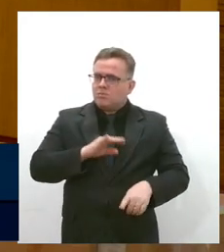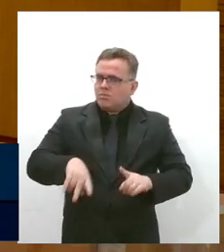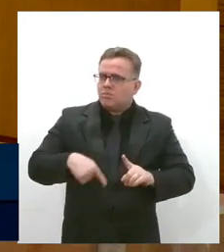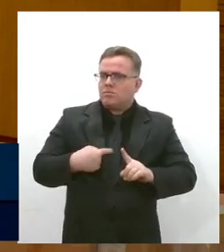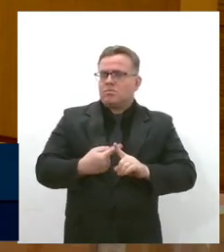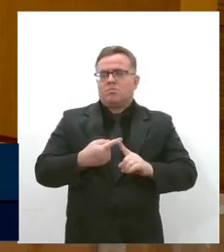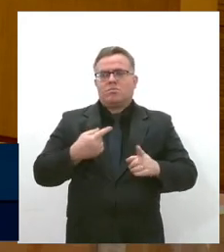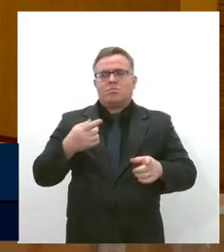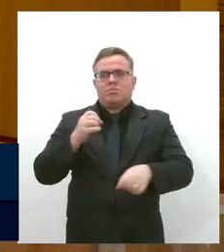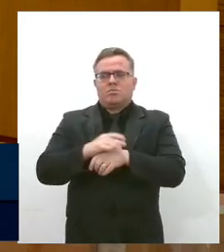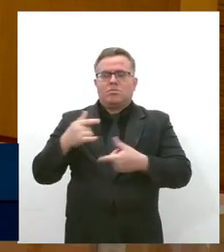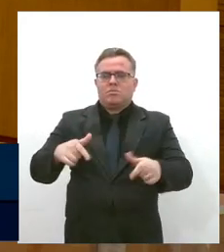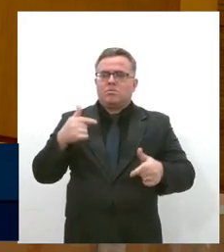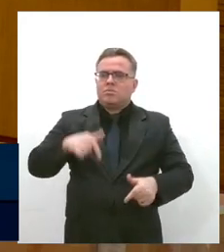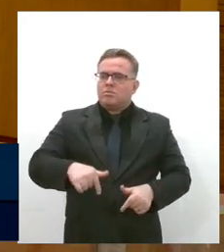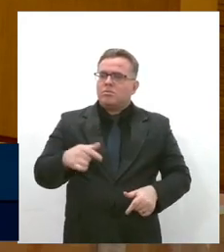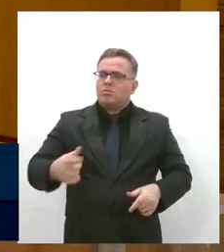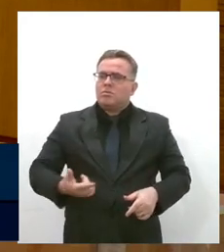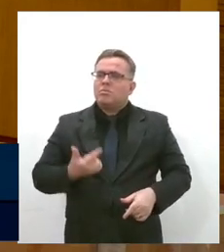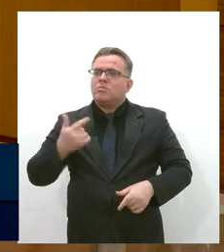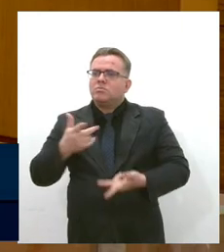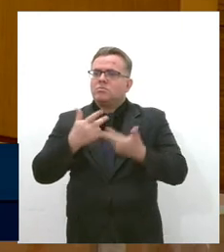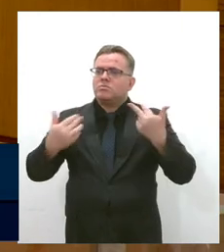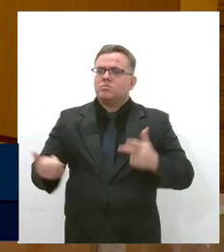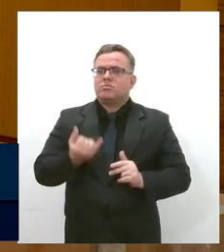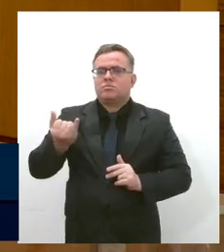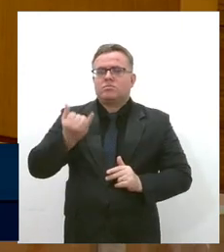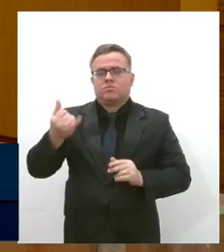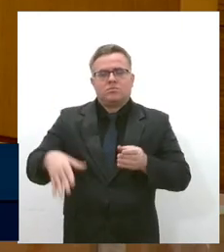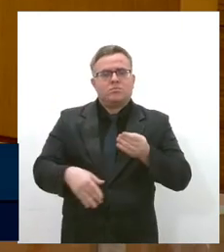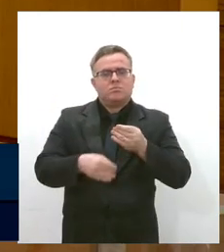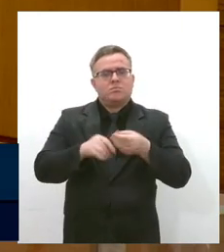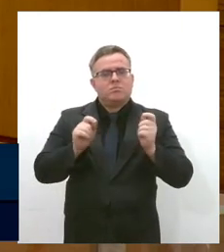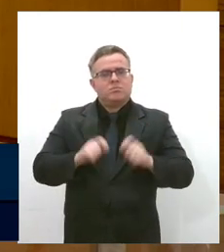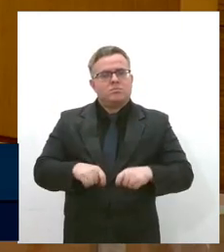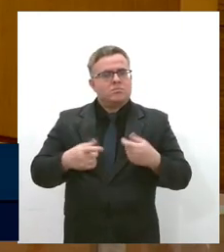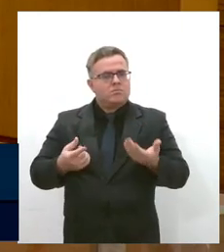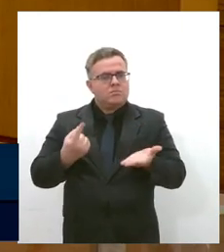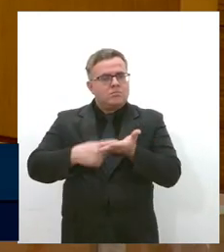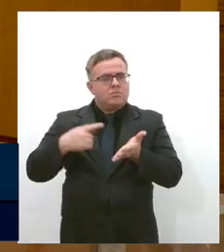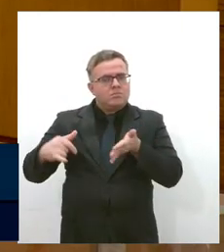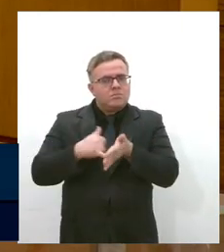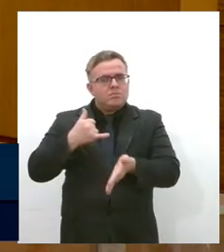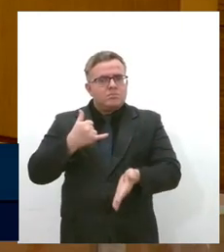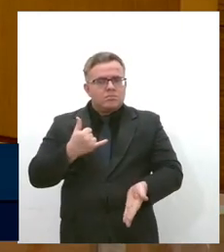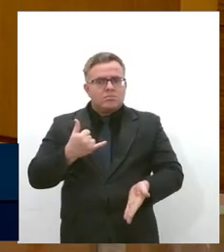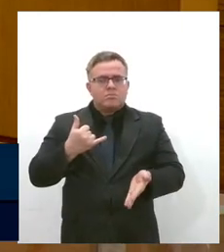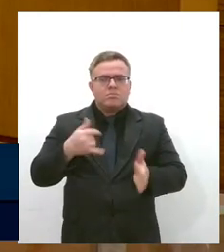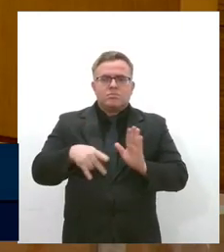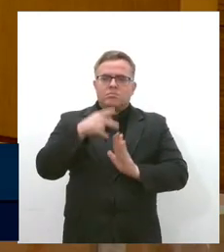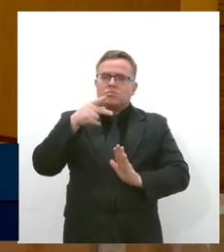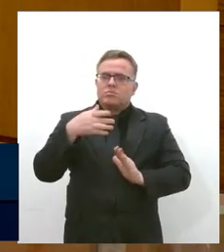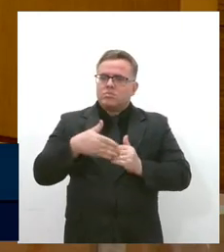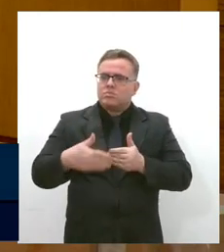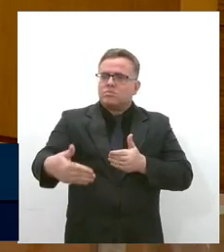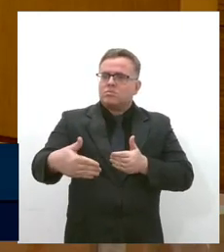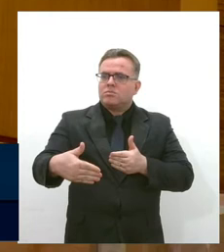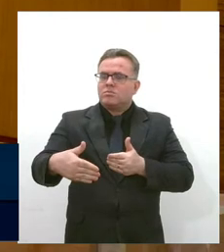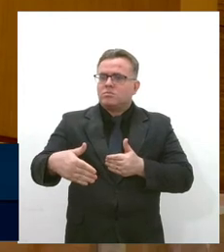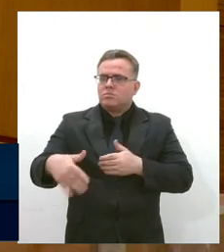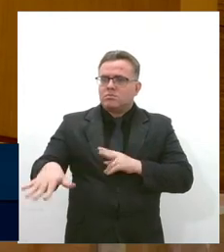fator importante para sua consolidação é a assinatura de um protocolo de intenções entre as partes, nas próximas semanas, para a definição de